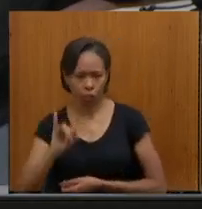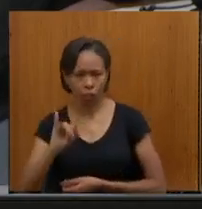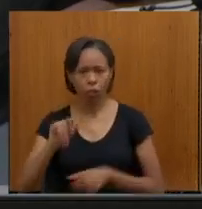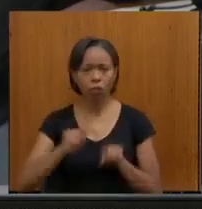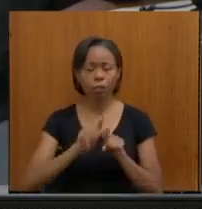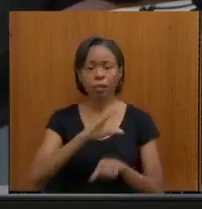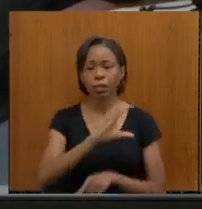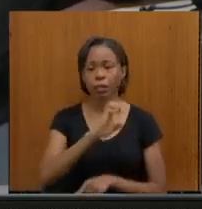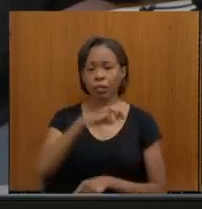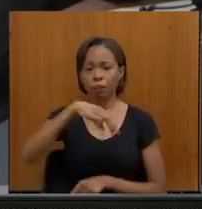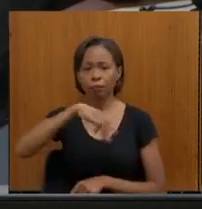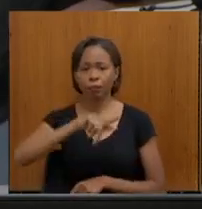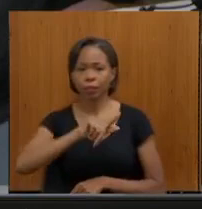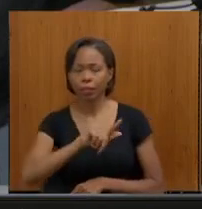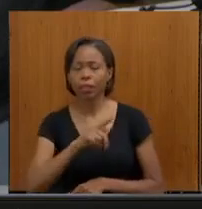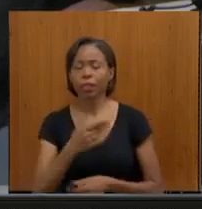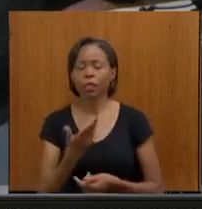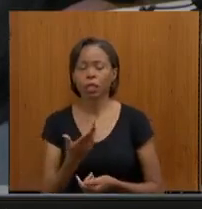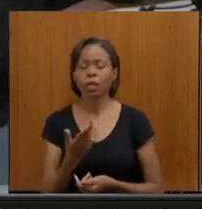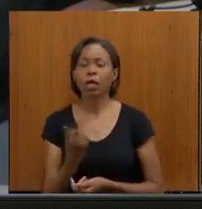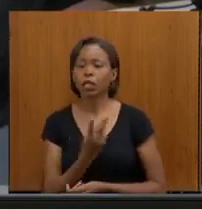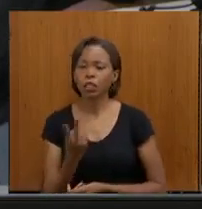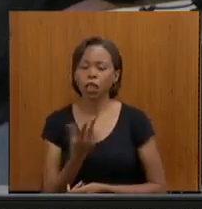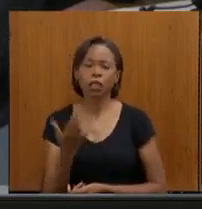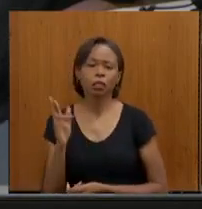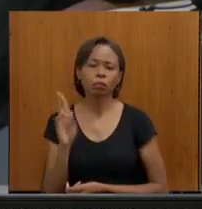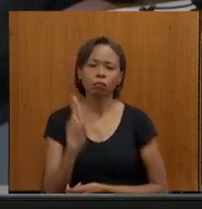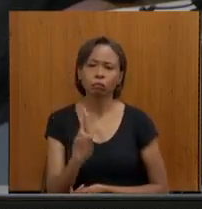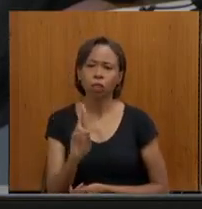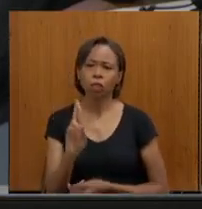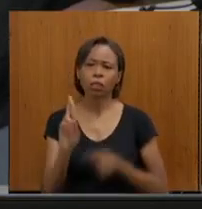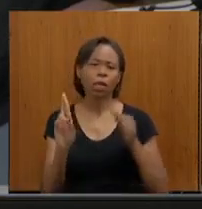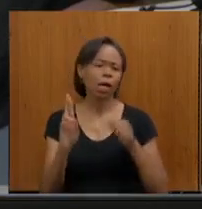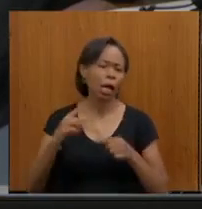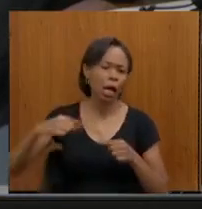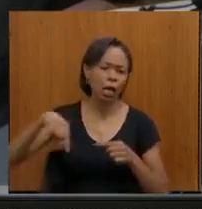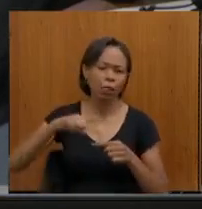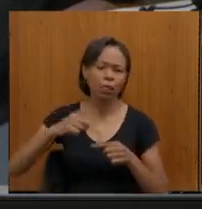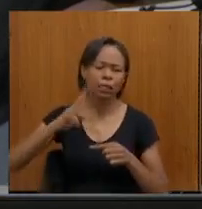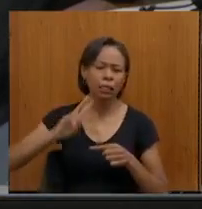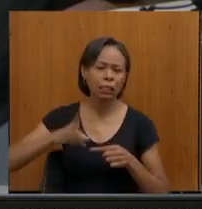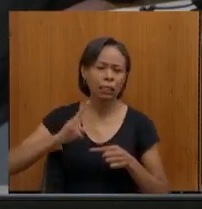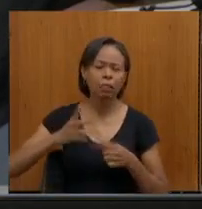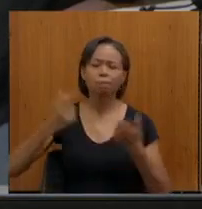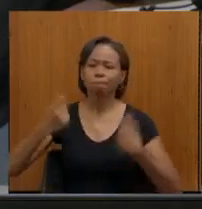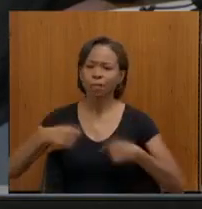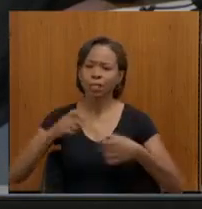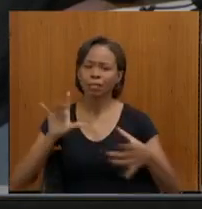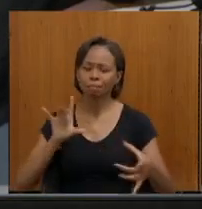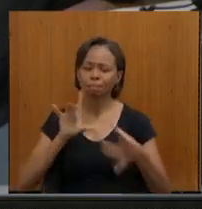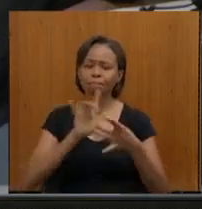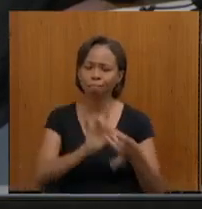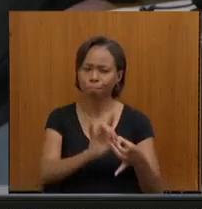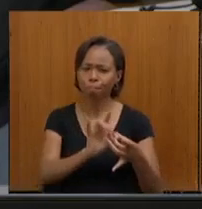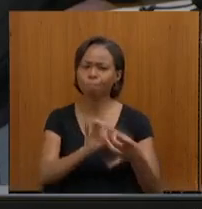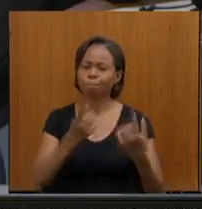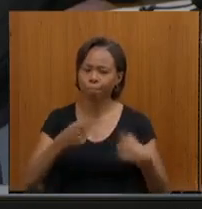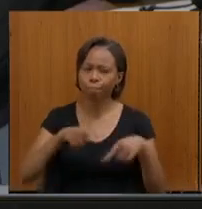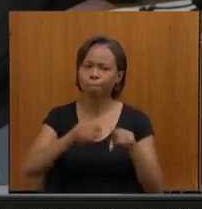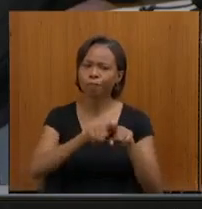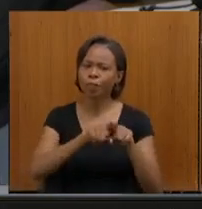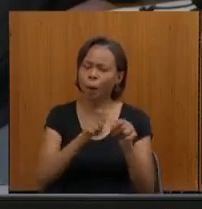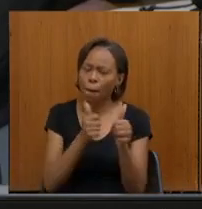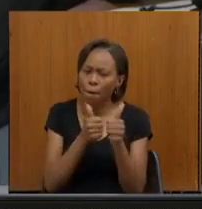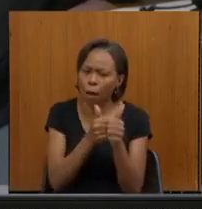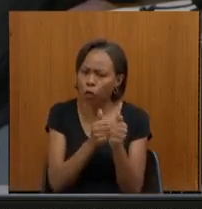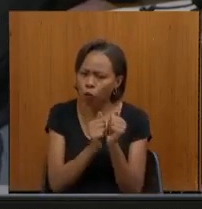nossa CEMIG e temos sempre vamos precisar dessa parceria mais